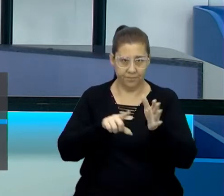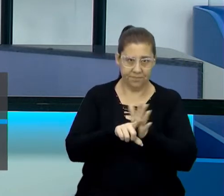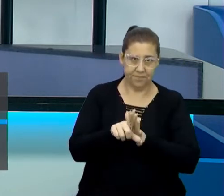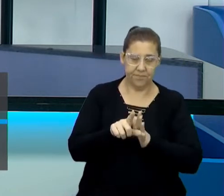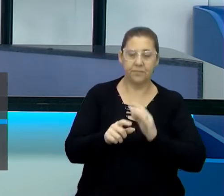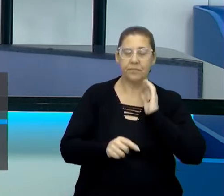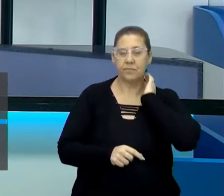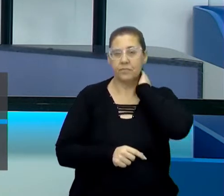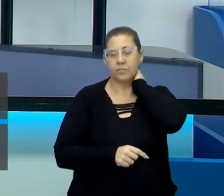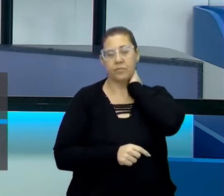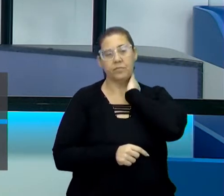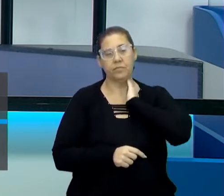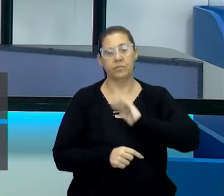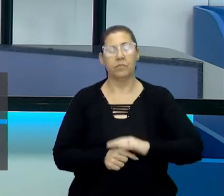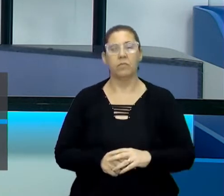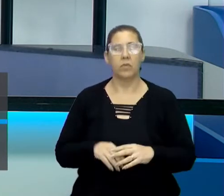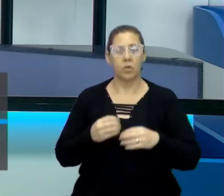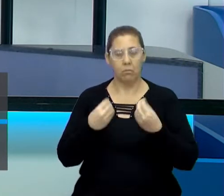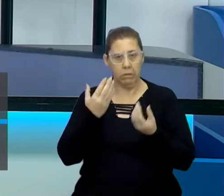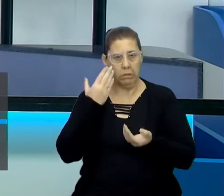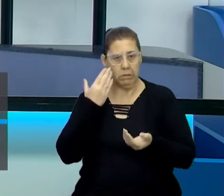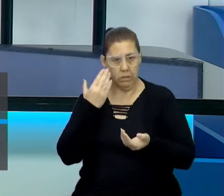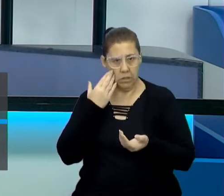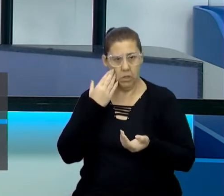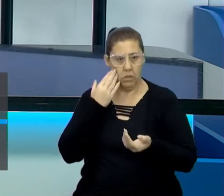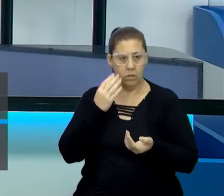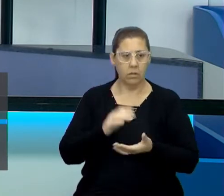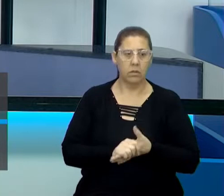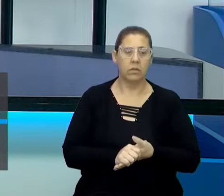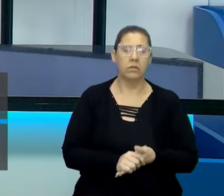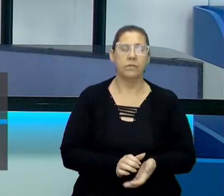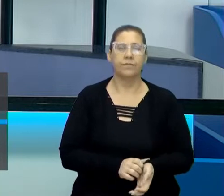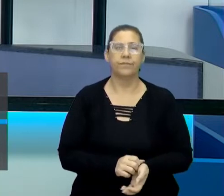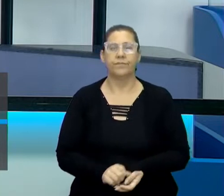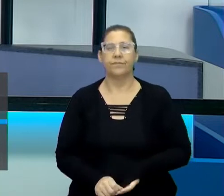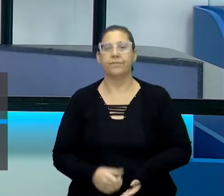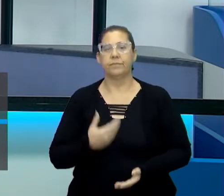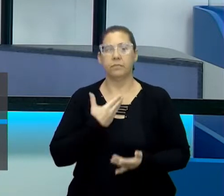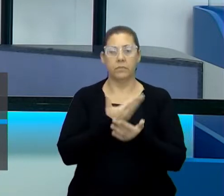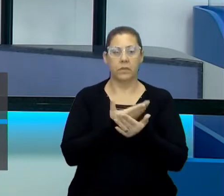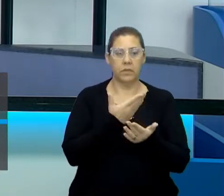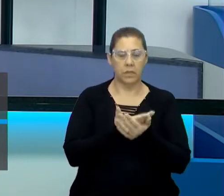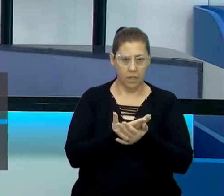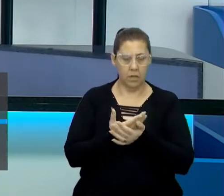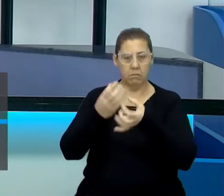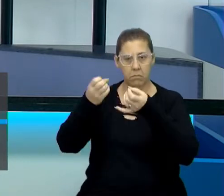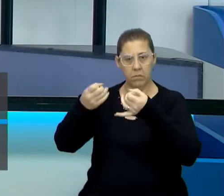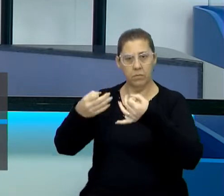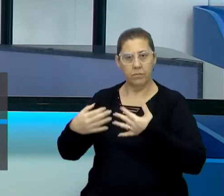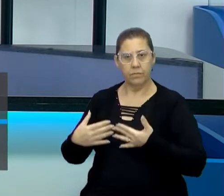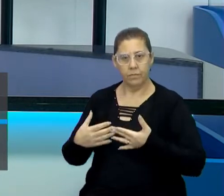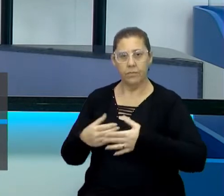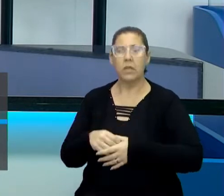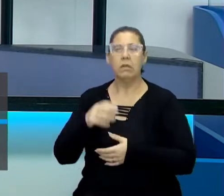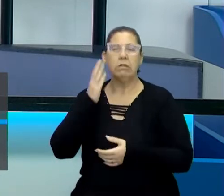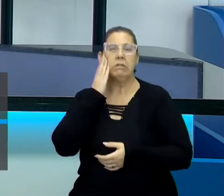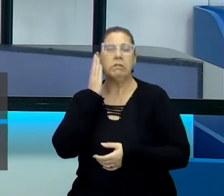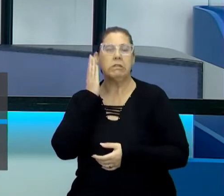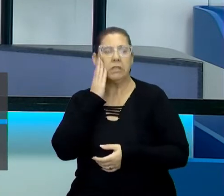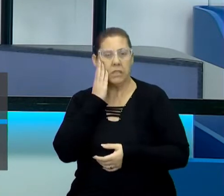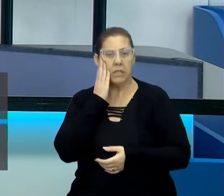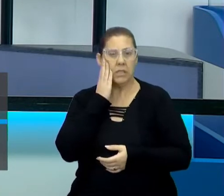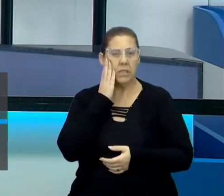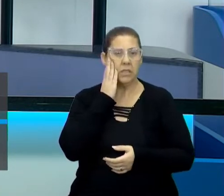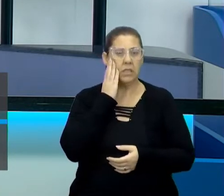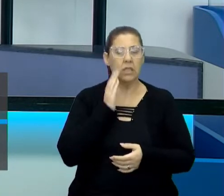pergunta, sim. Como a gente está falando aqui de mídia internacional, na minha aula a gente falou muito sobre mídia nacional, a gente sabe que a